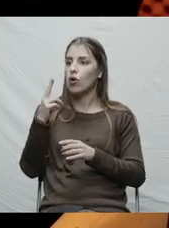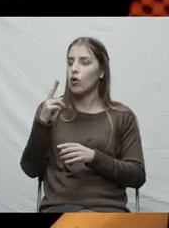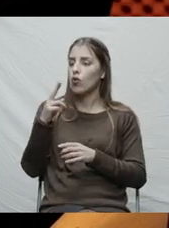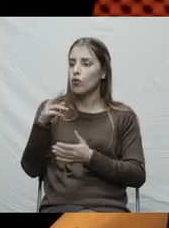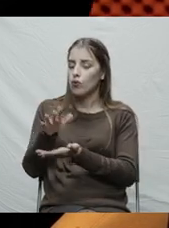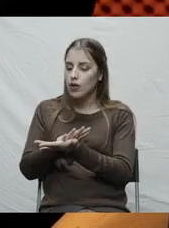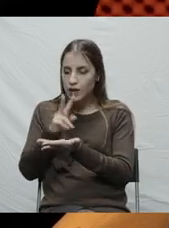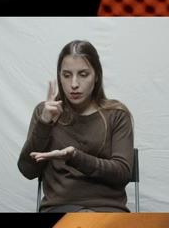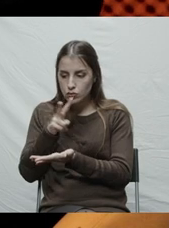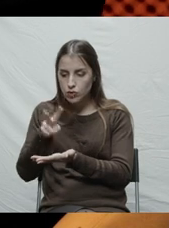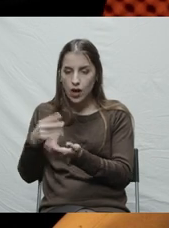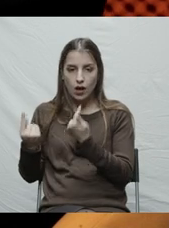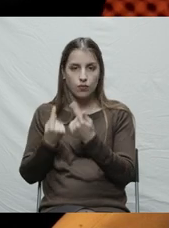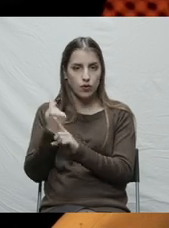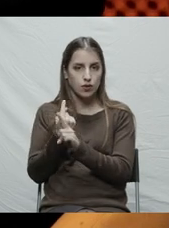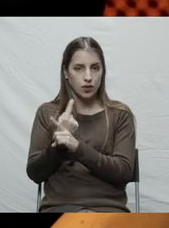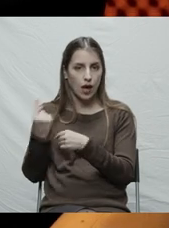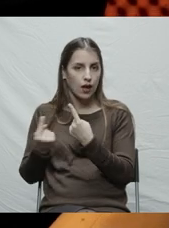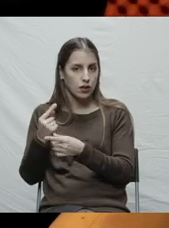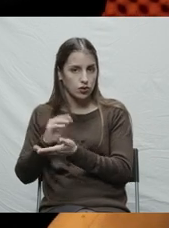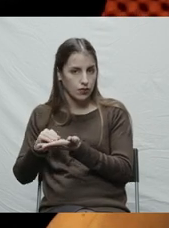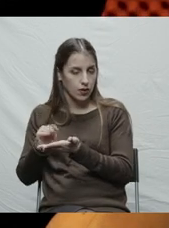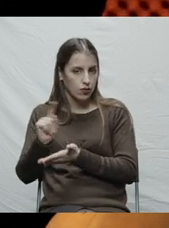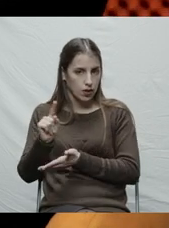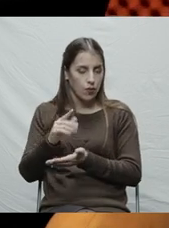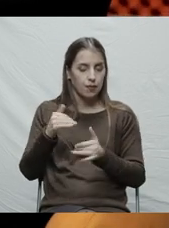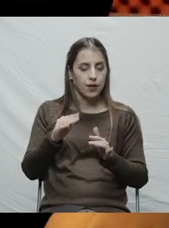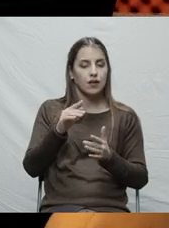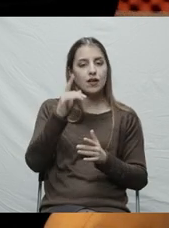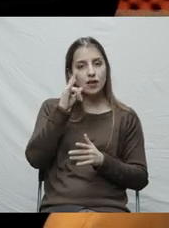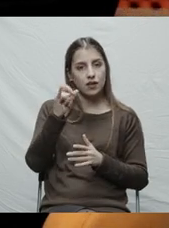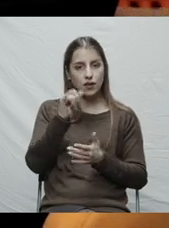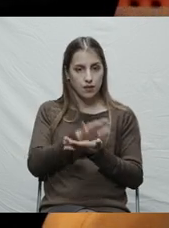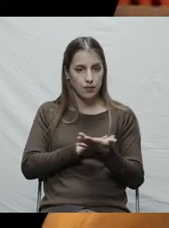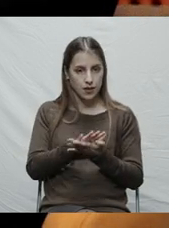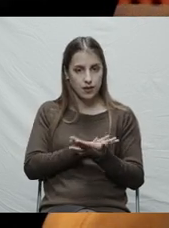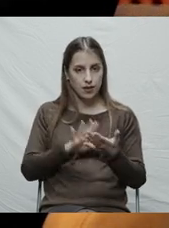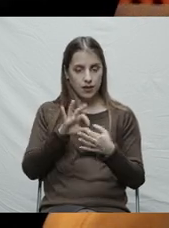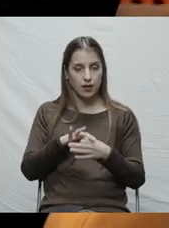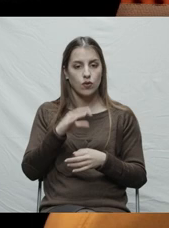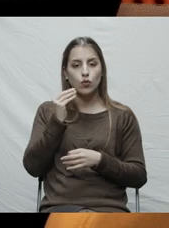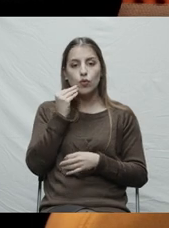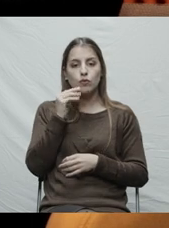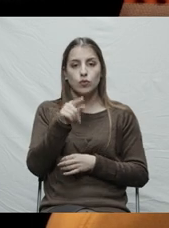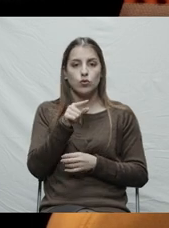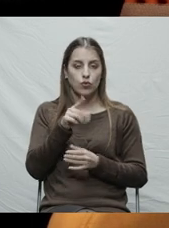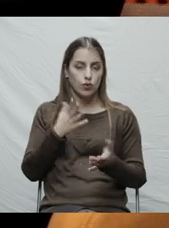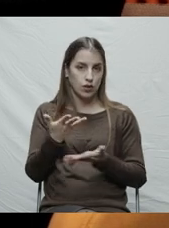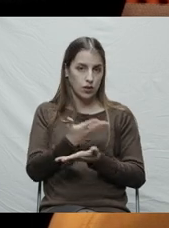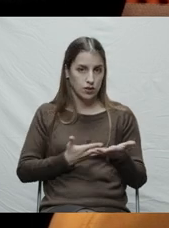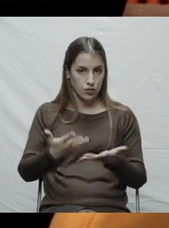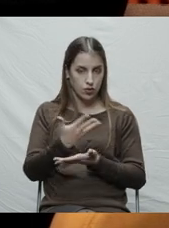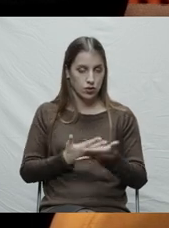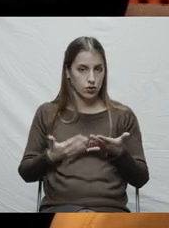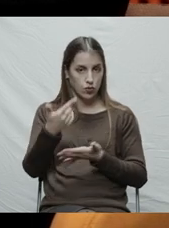A ideia base é que nós, a ideia base é quando se parte para um projeto, ou seja, isto também tem a ver como é que tu, digamos, relacionas com o texto e a